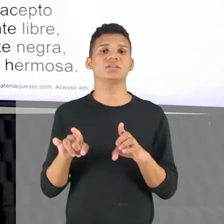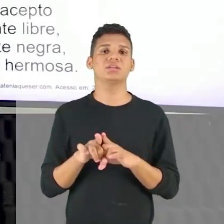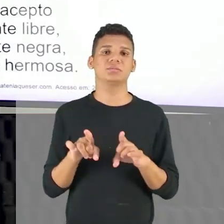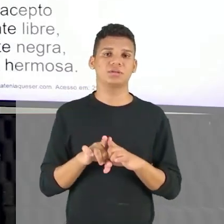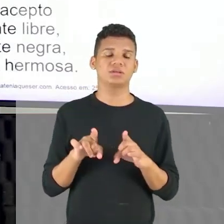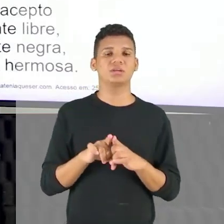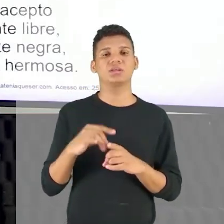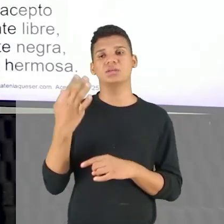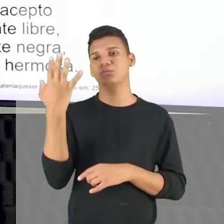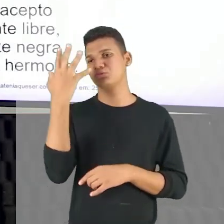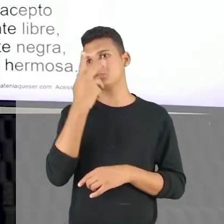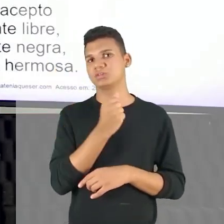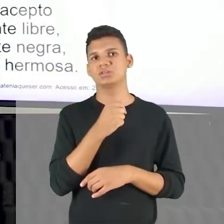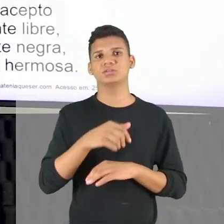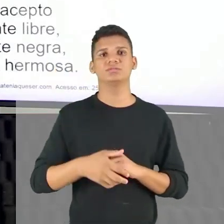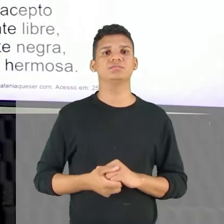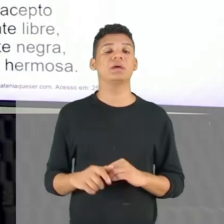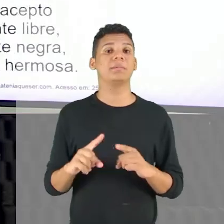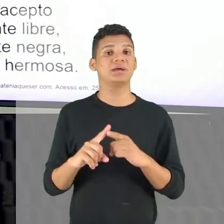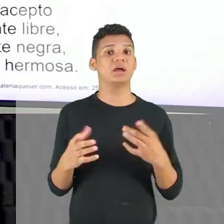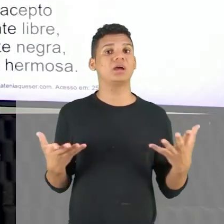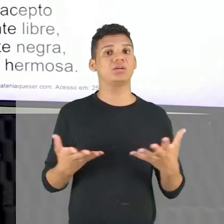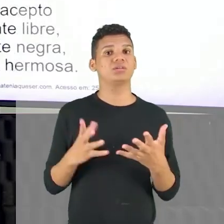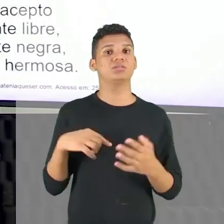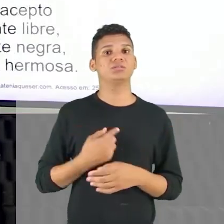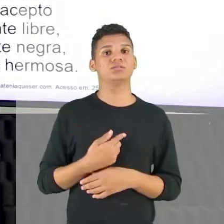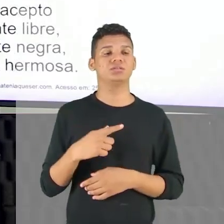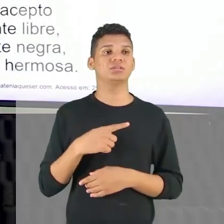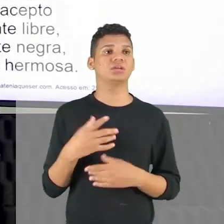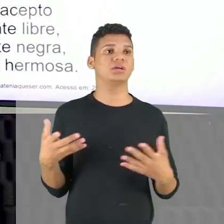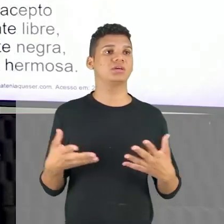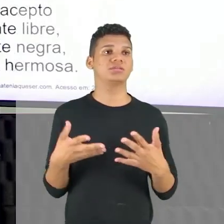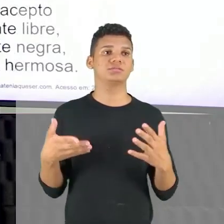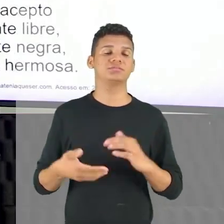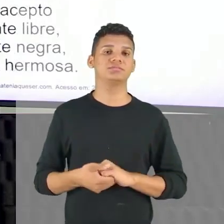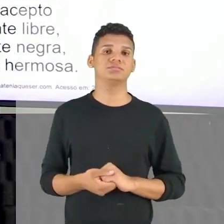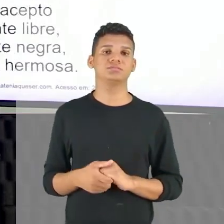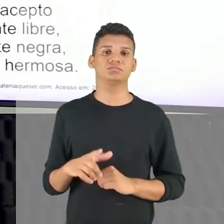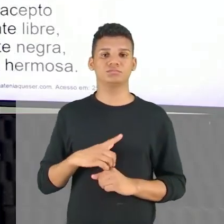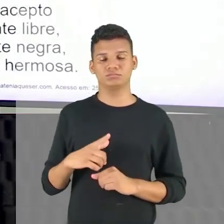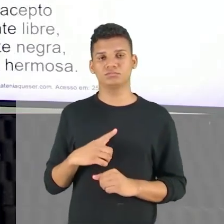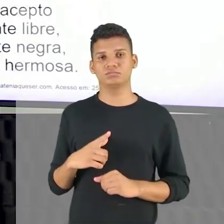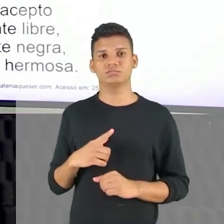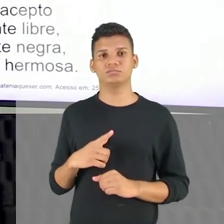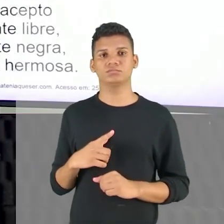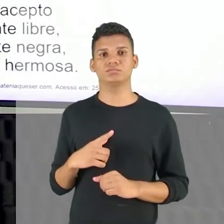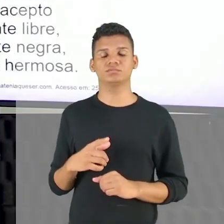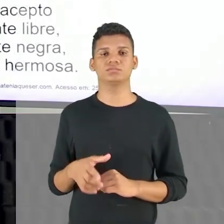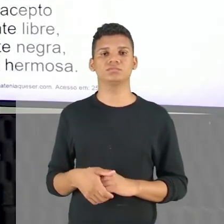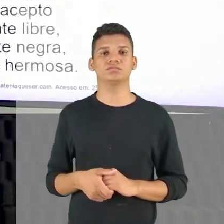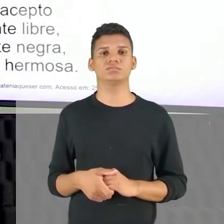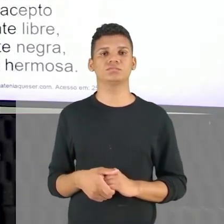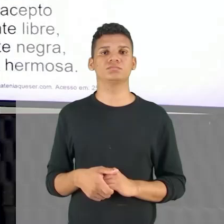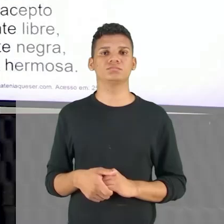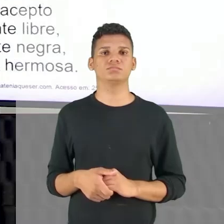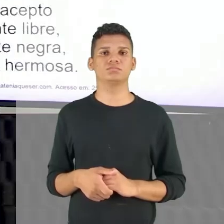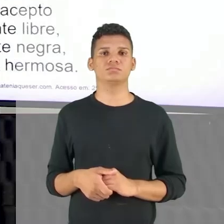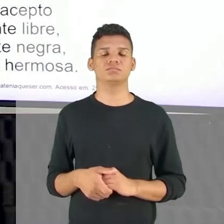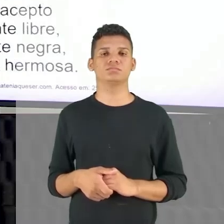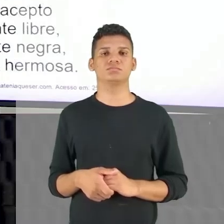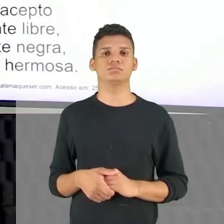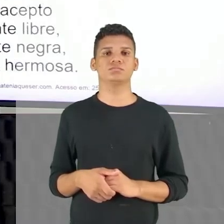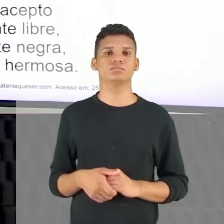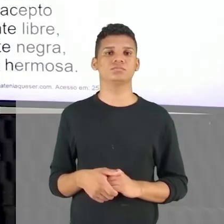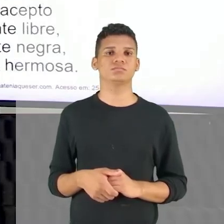charmosa, bonita, né? E a gente tem aqui embaixo, tá? A fonte, né? Capelbar, disponível